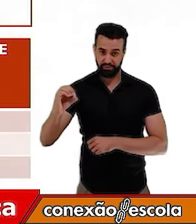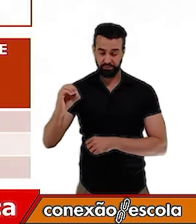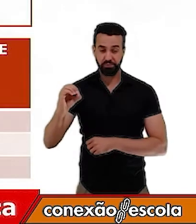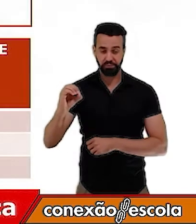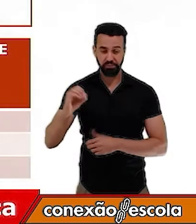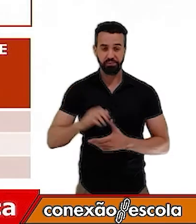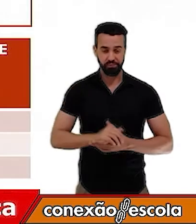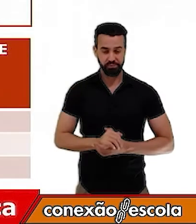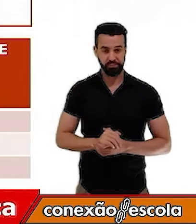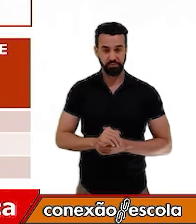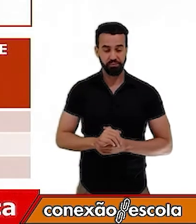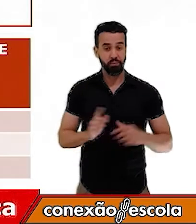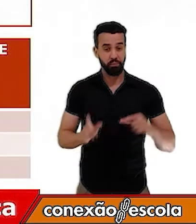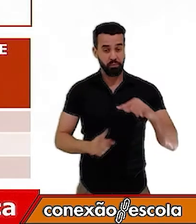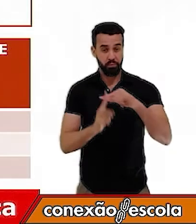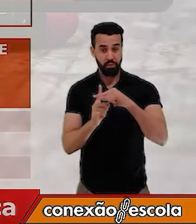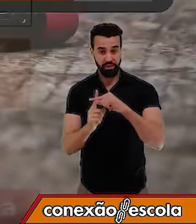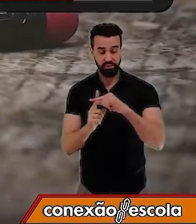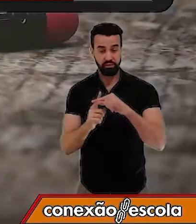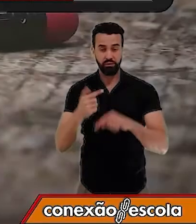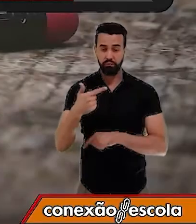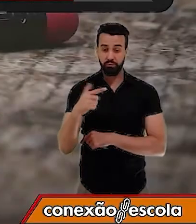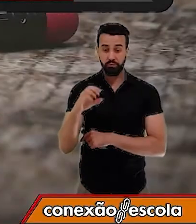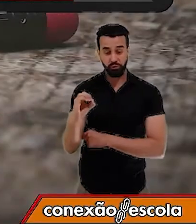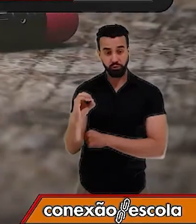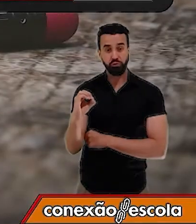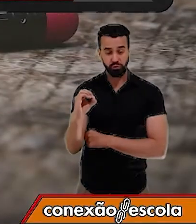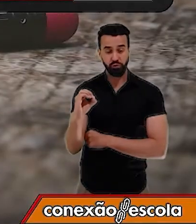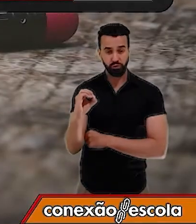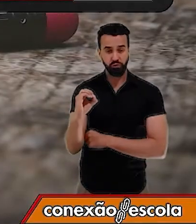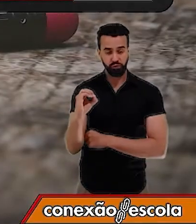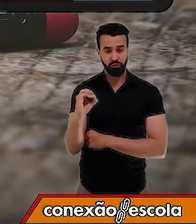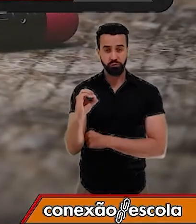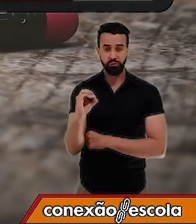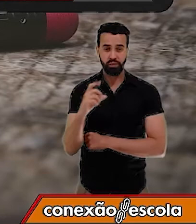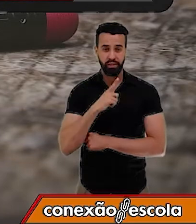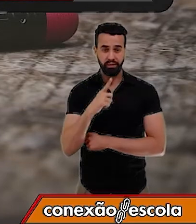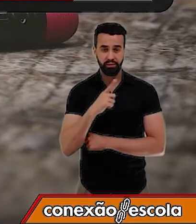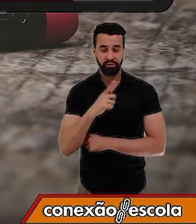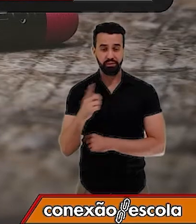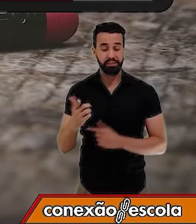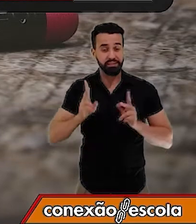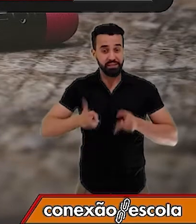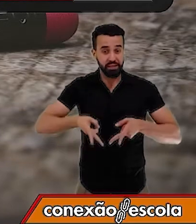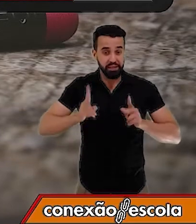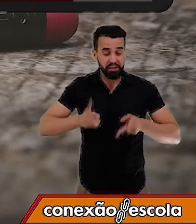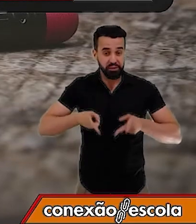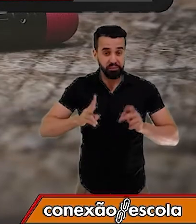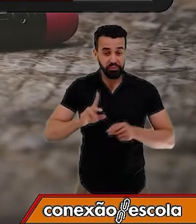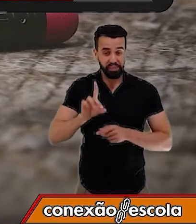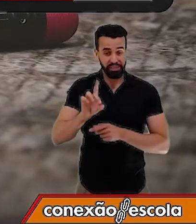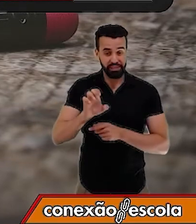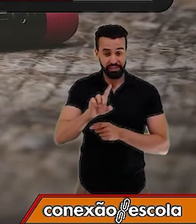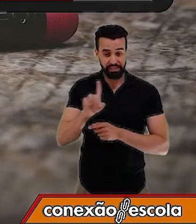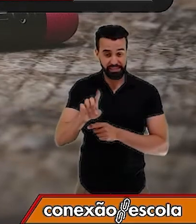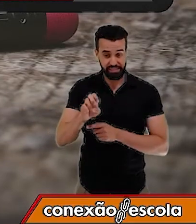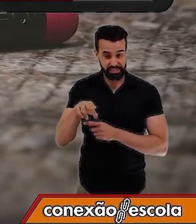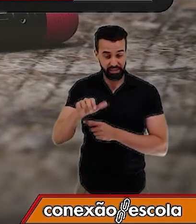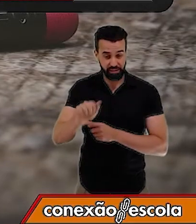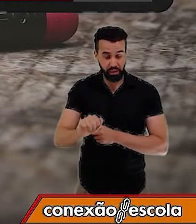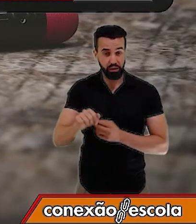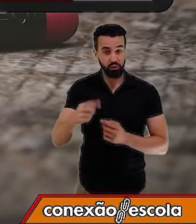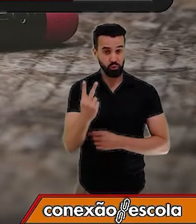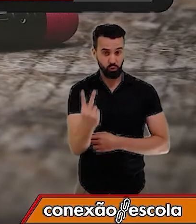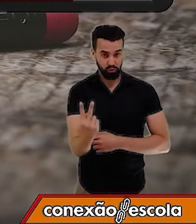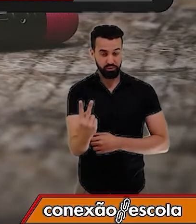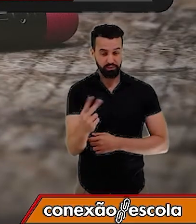300, mais 20. Porque as minhas dezenas sempre serão formadas por 2 algarismos.